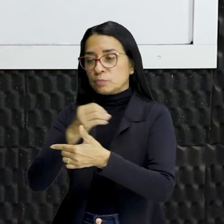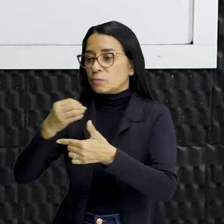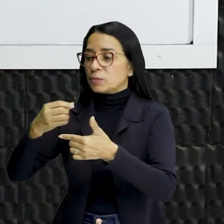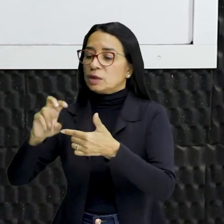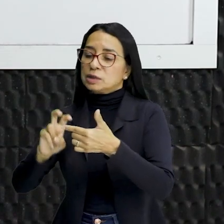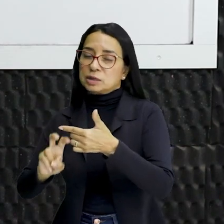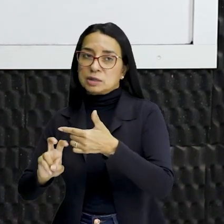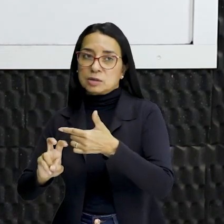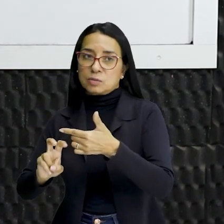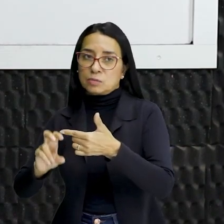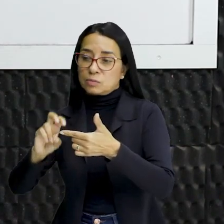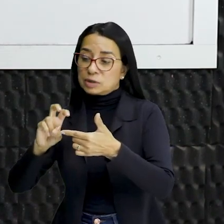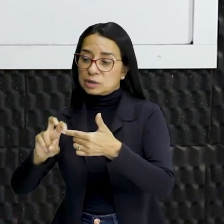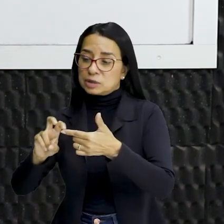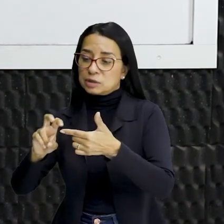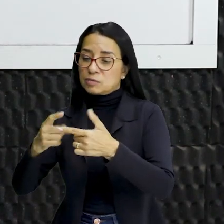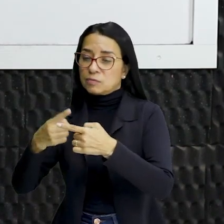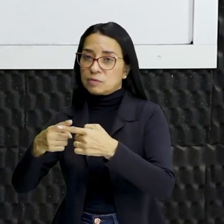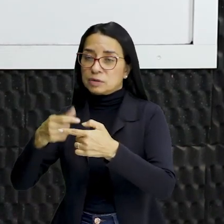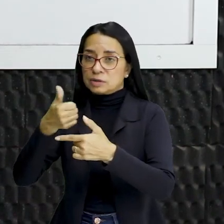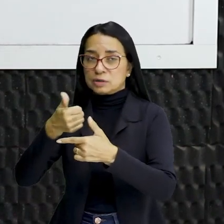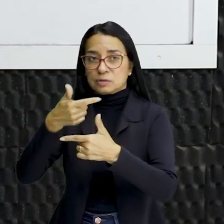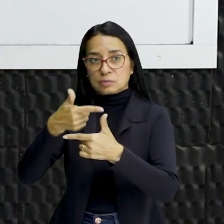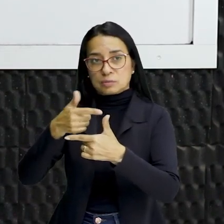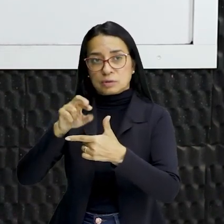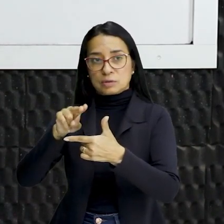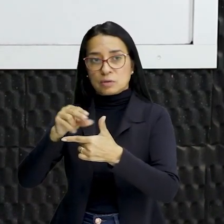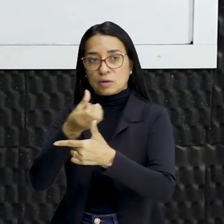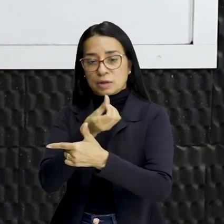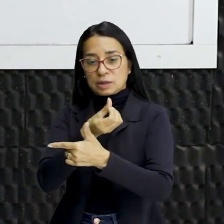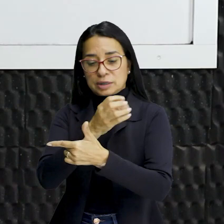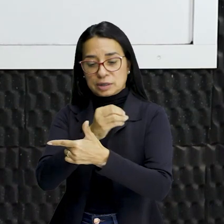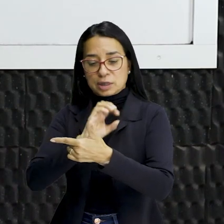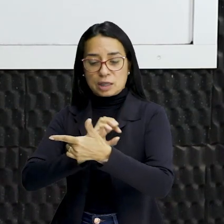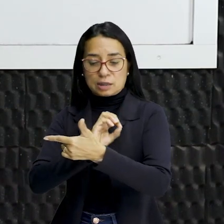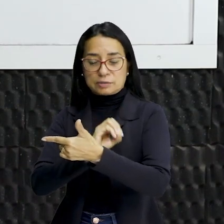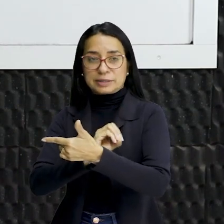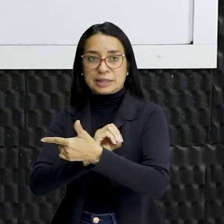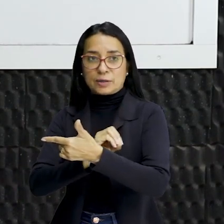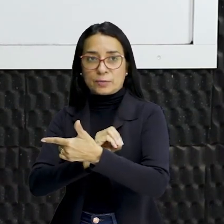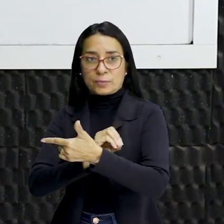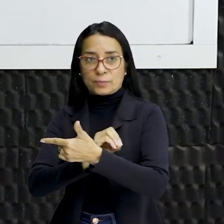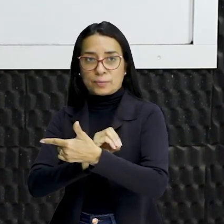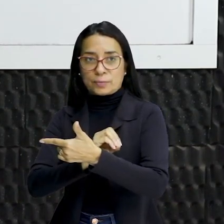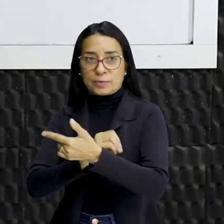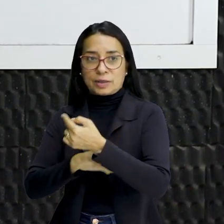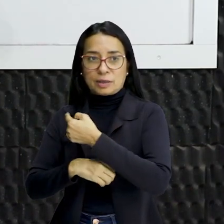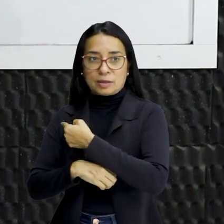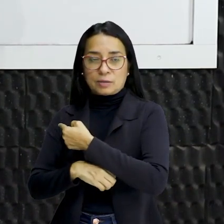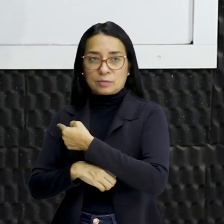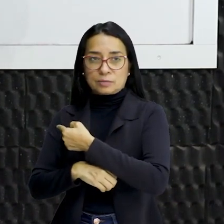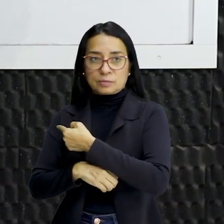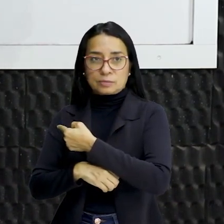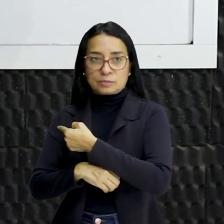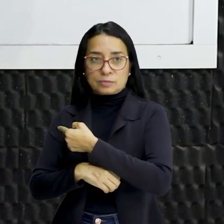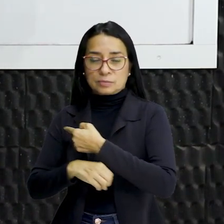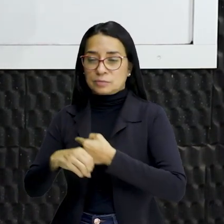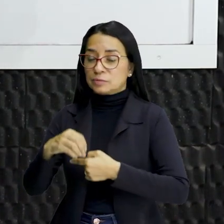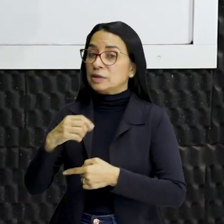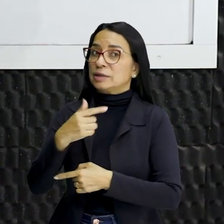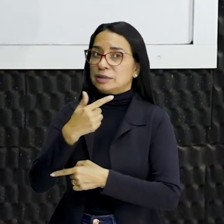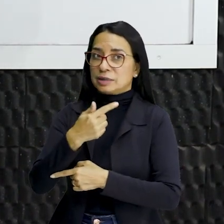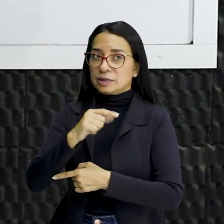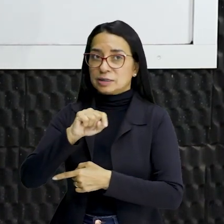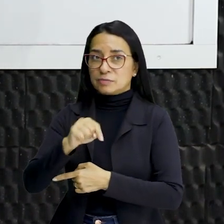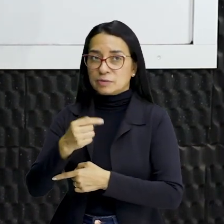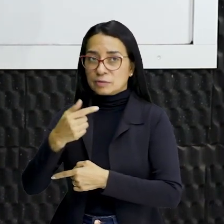vezes 12 dá 60 para 60 nada tá então nós temos que a média do faturamento dessa